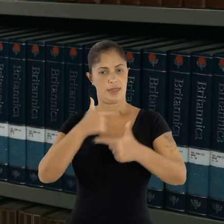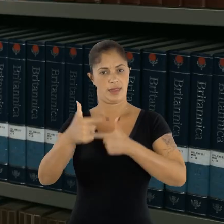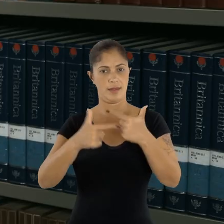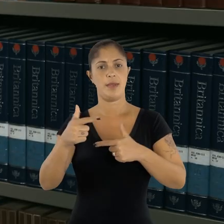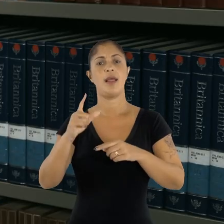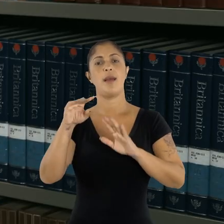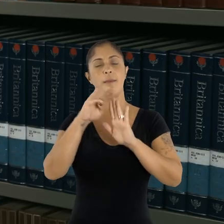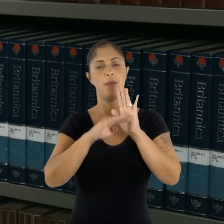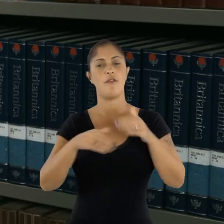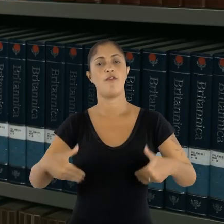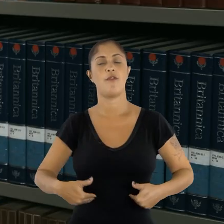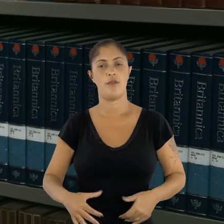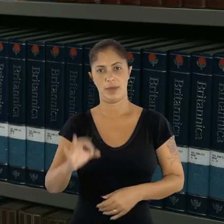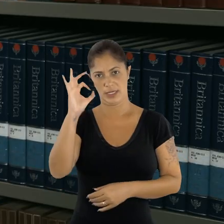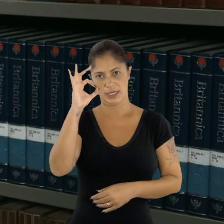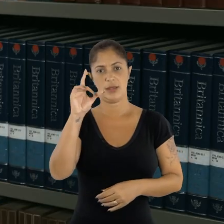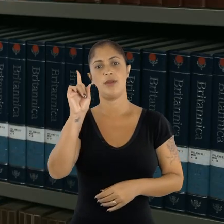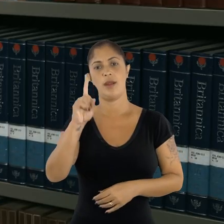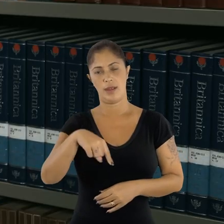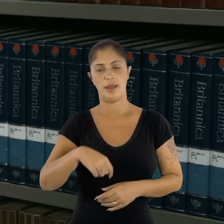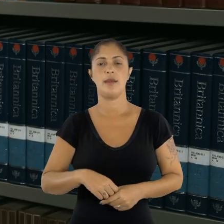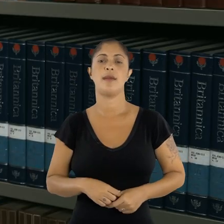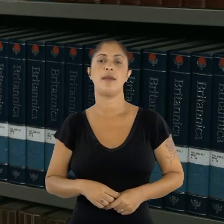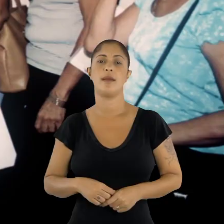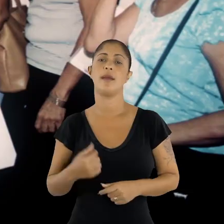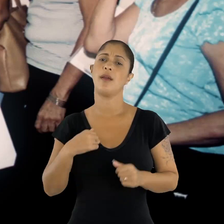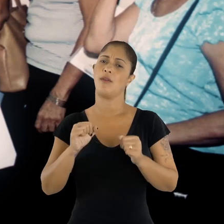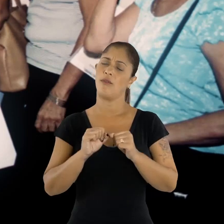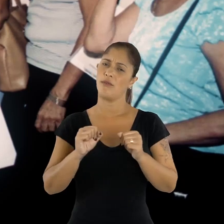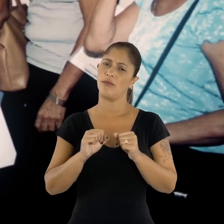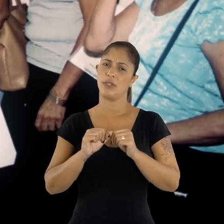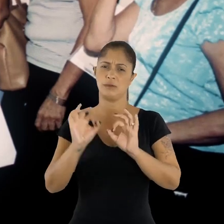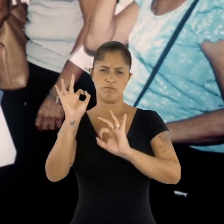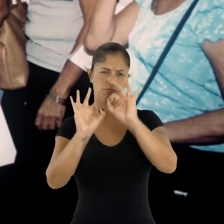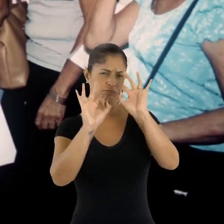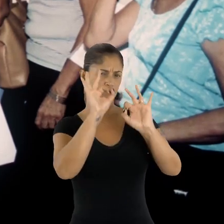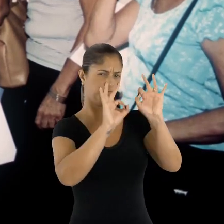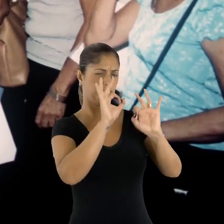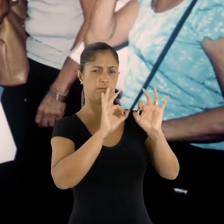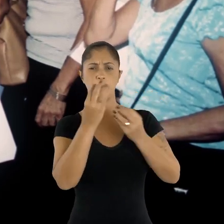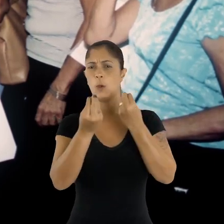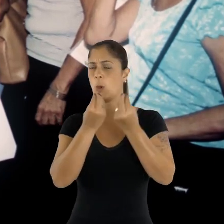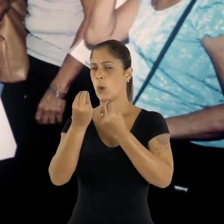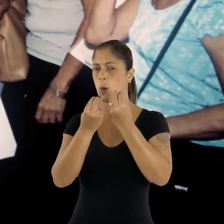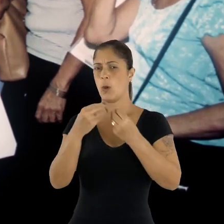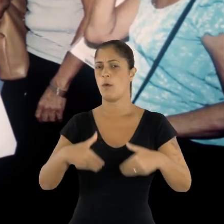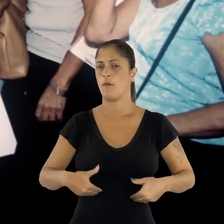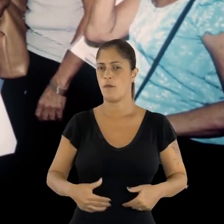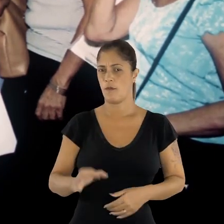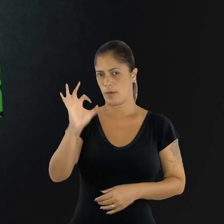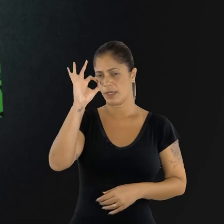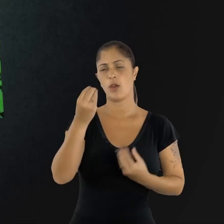mobilização social do programa Fome Zero, junto com Oded Grajew. Então eu fiz todo um desenho de como